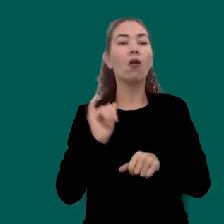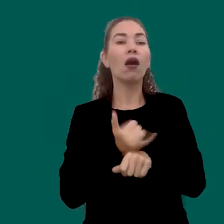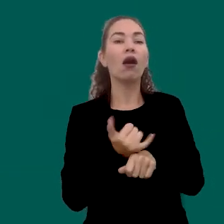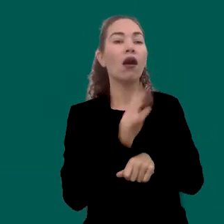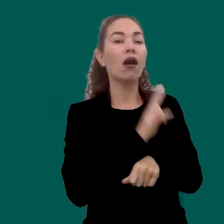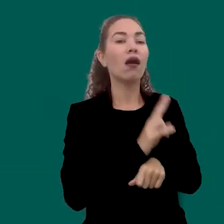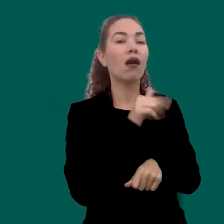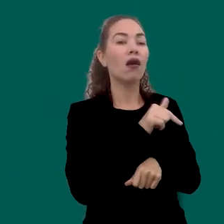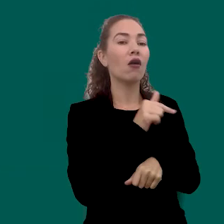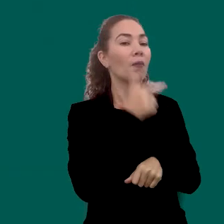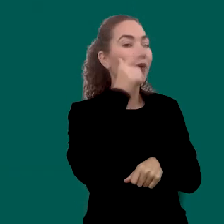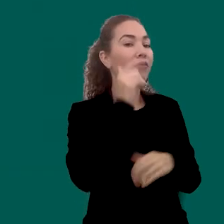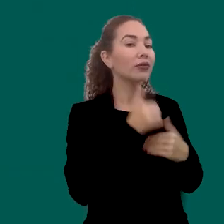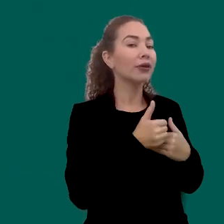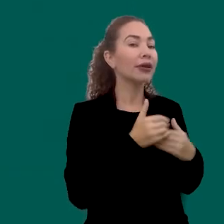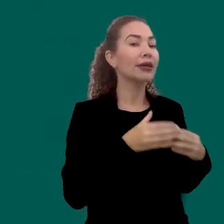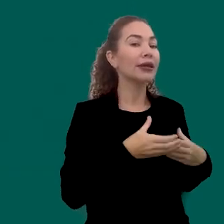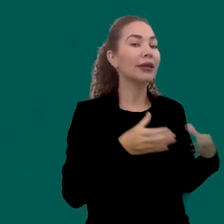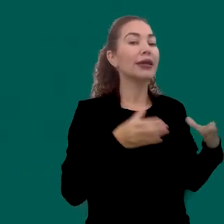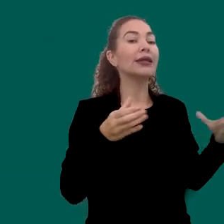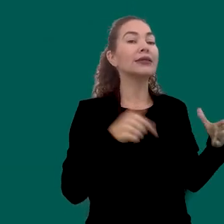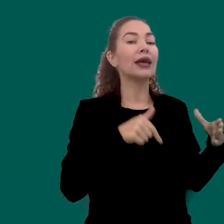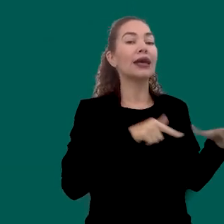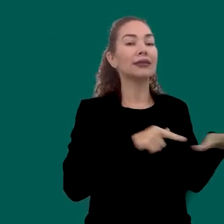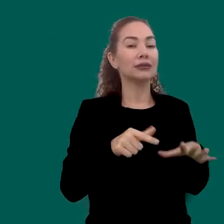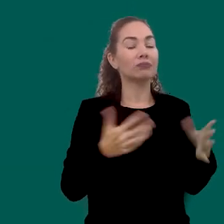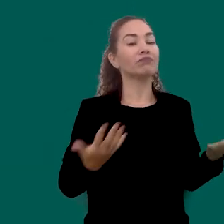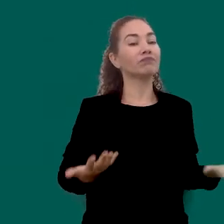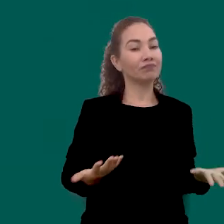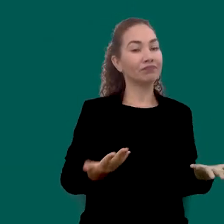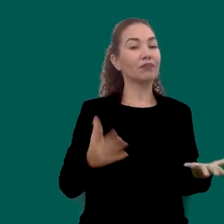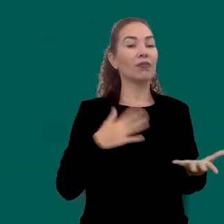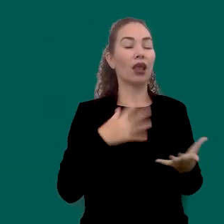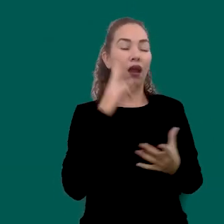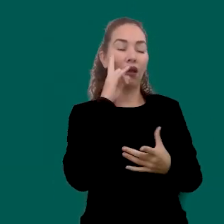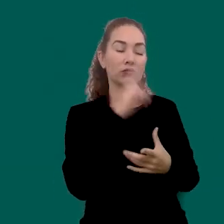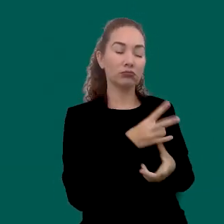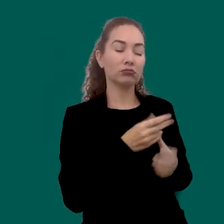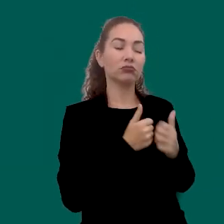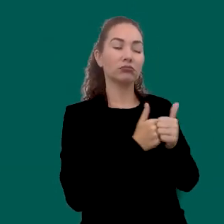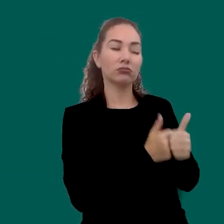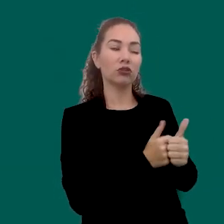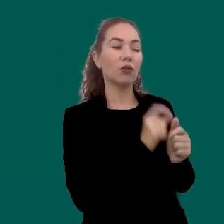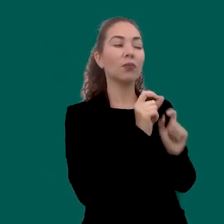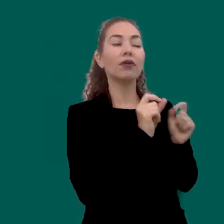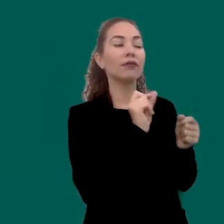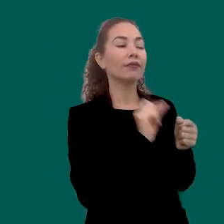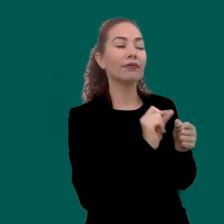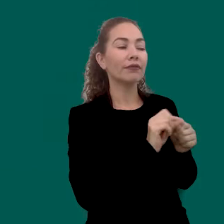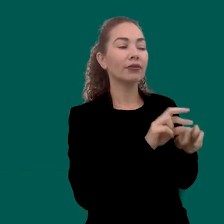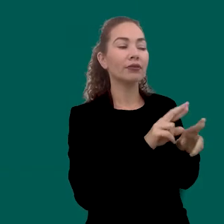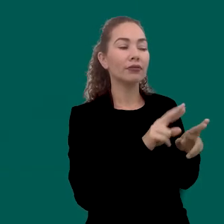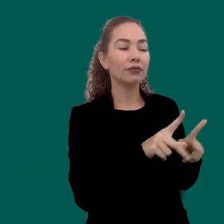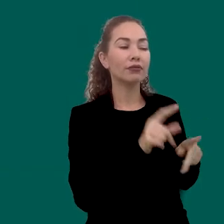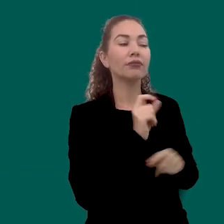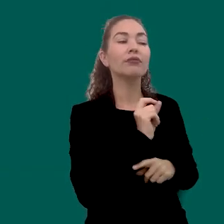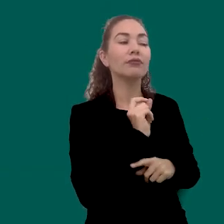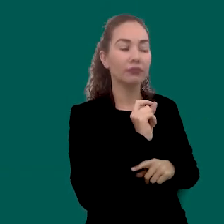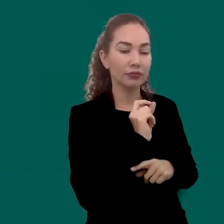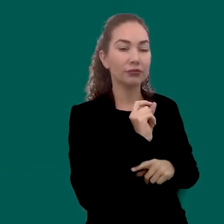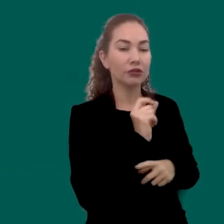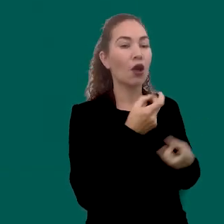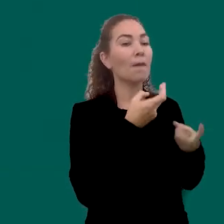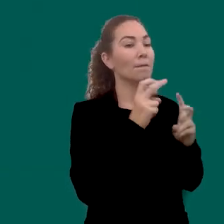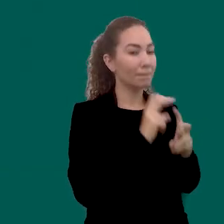ele utilizou para ter crescido tanto essa semana? Então tu vai lá e tu começa a acompanhar ele. Pô, o que ele está fazendo de diferente que ele cresceu tanto? Que ele